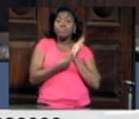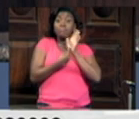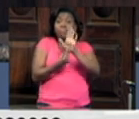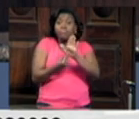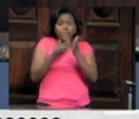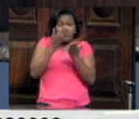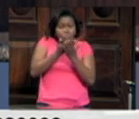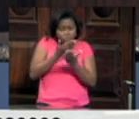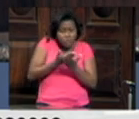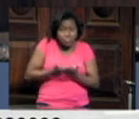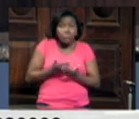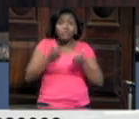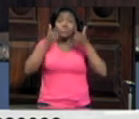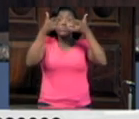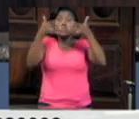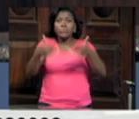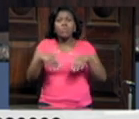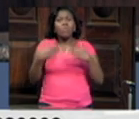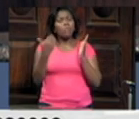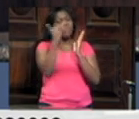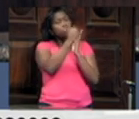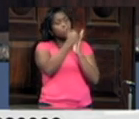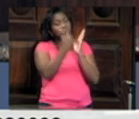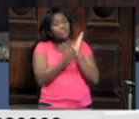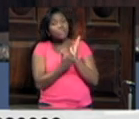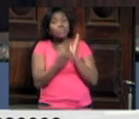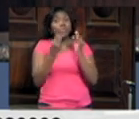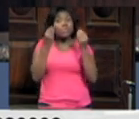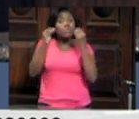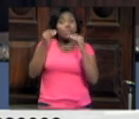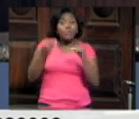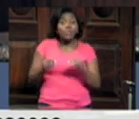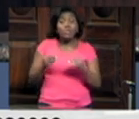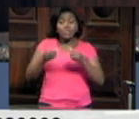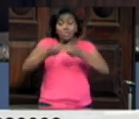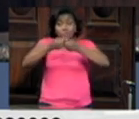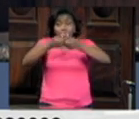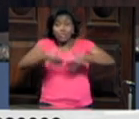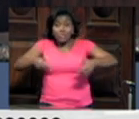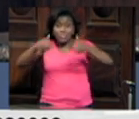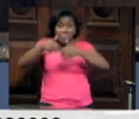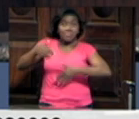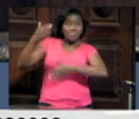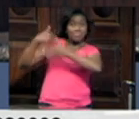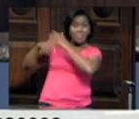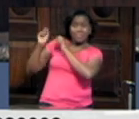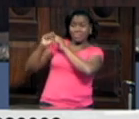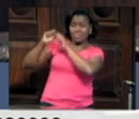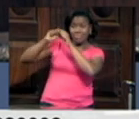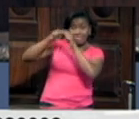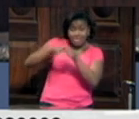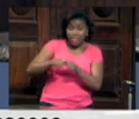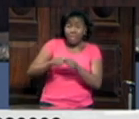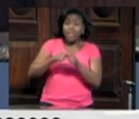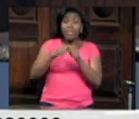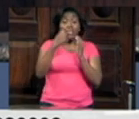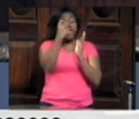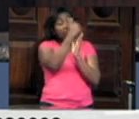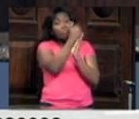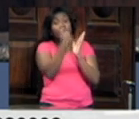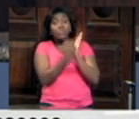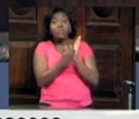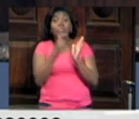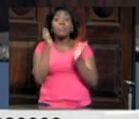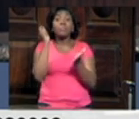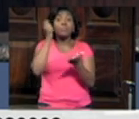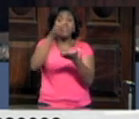o cronograma para pagamento das despesas de exercício anteriores no âmbito da folha de pagamento, de